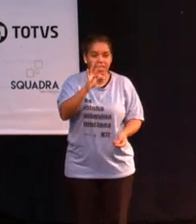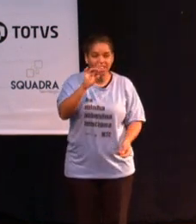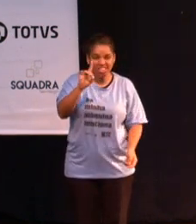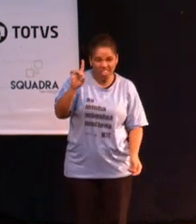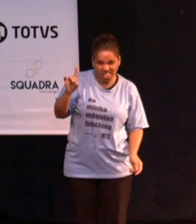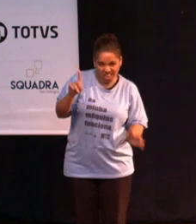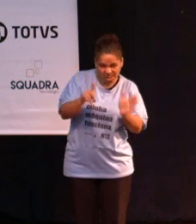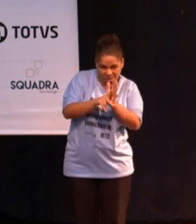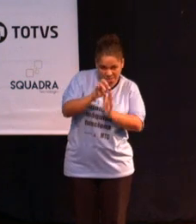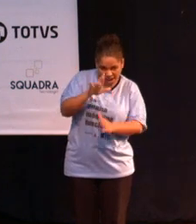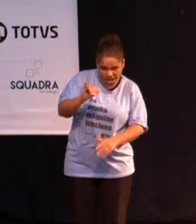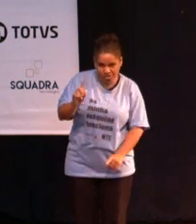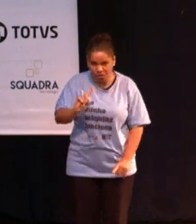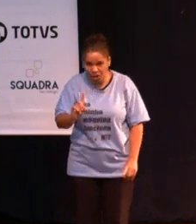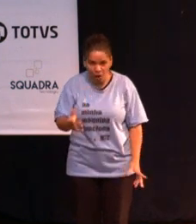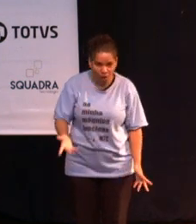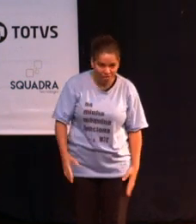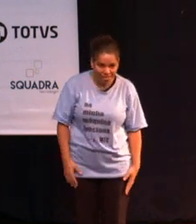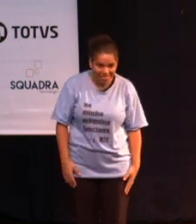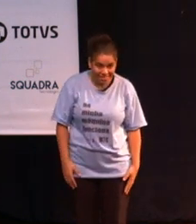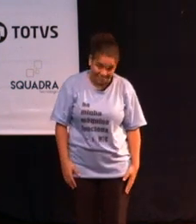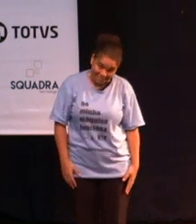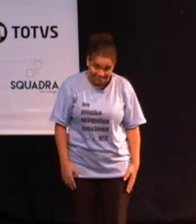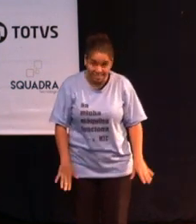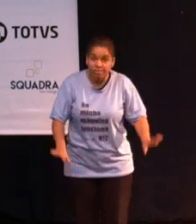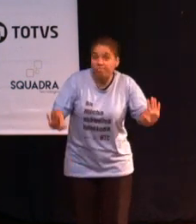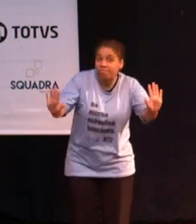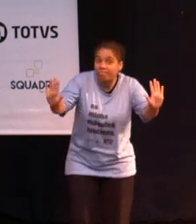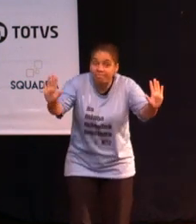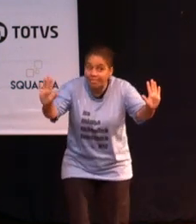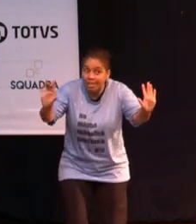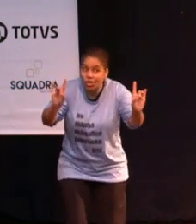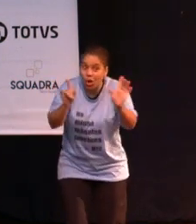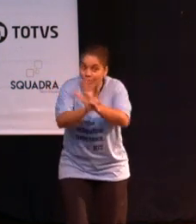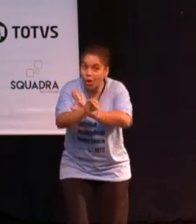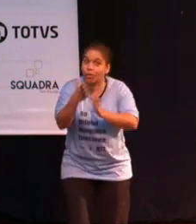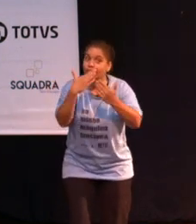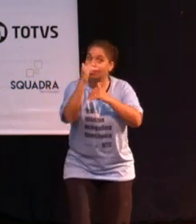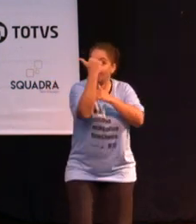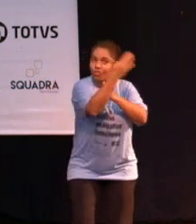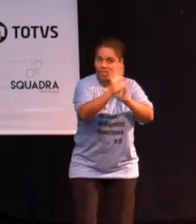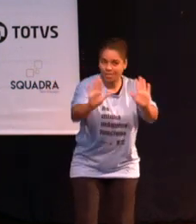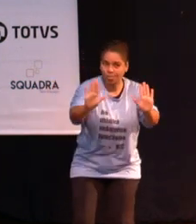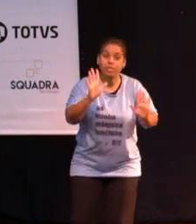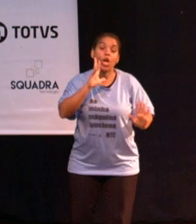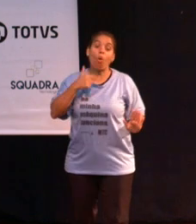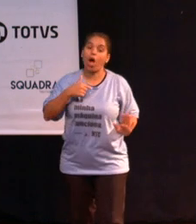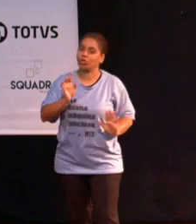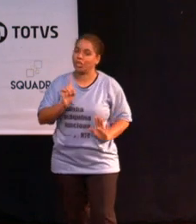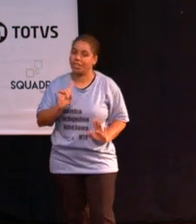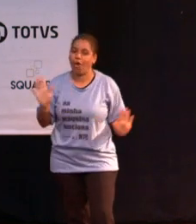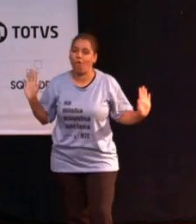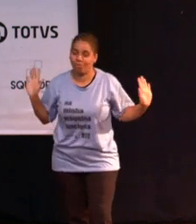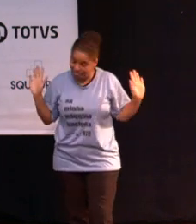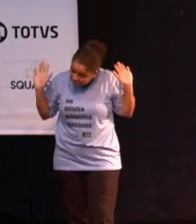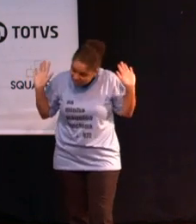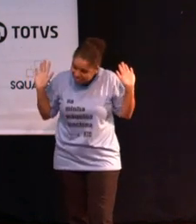enfrentam em bate-papo uol sobre isso eu só pra só para mostrar o espólio eu acho que não